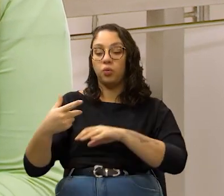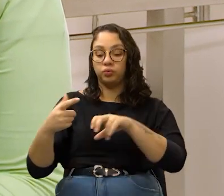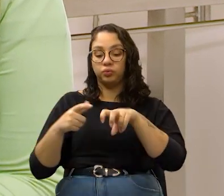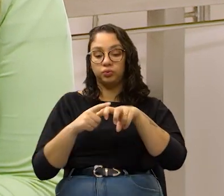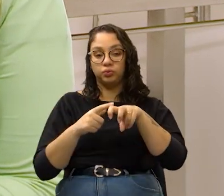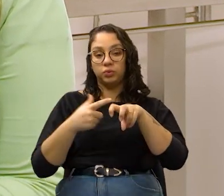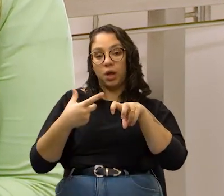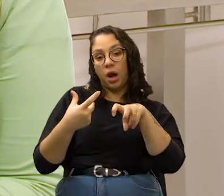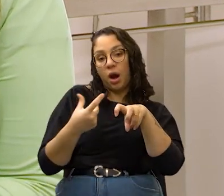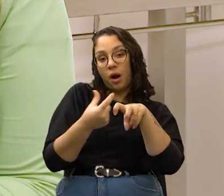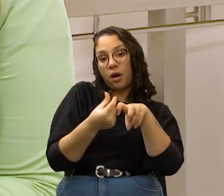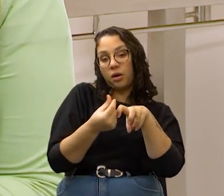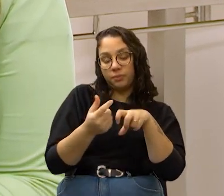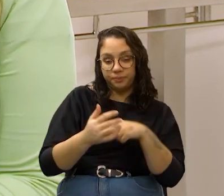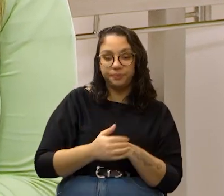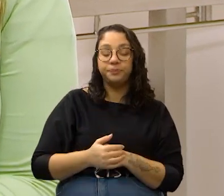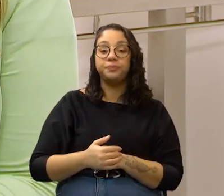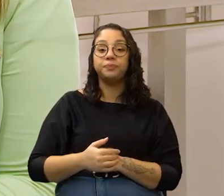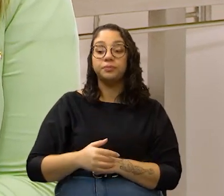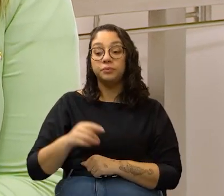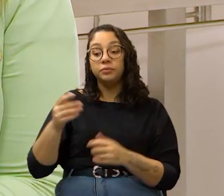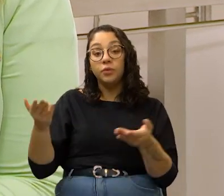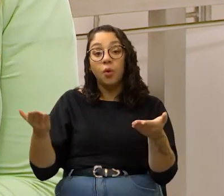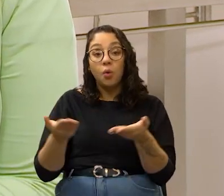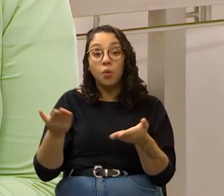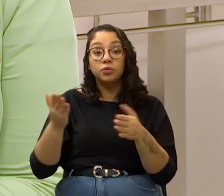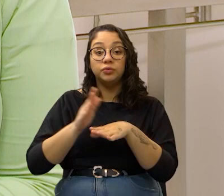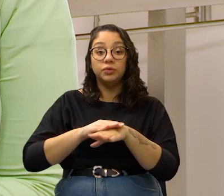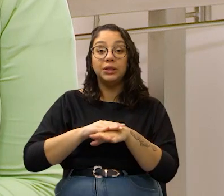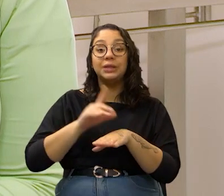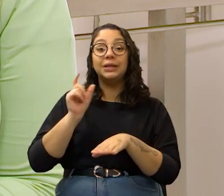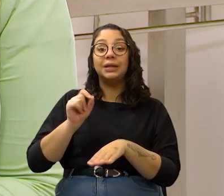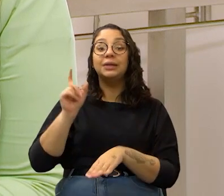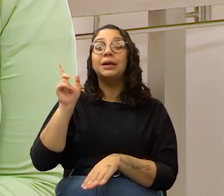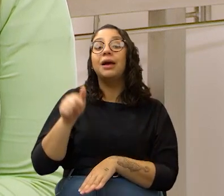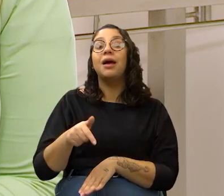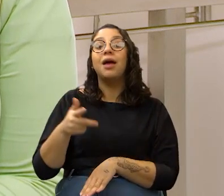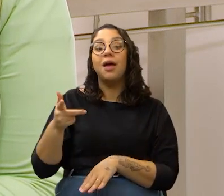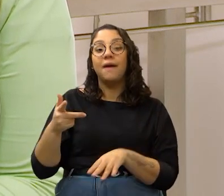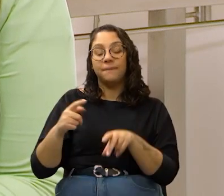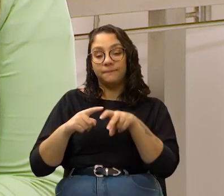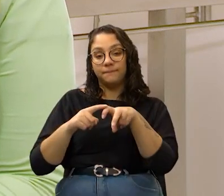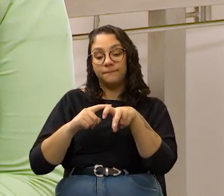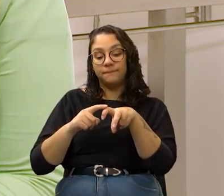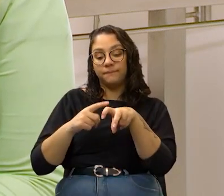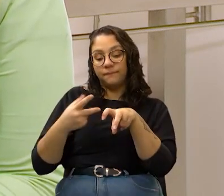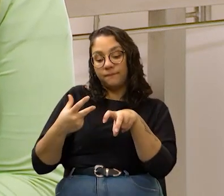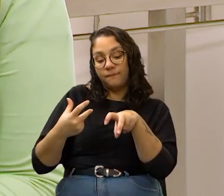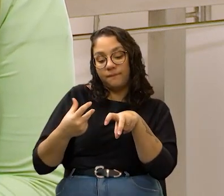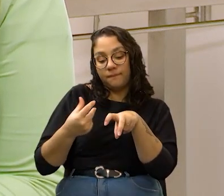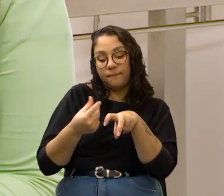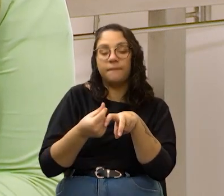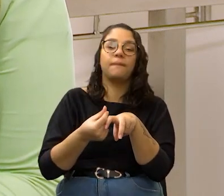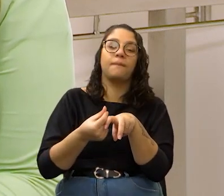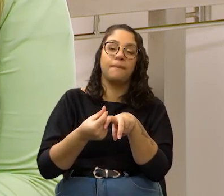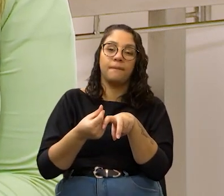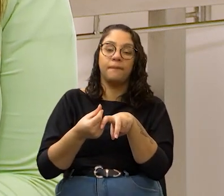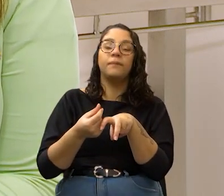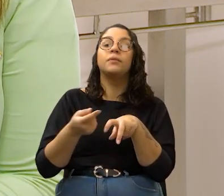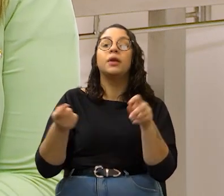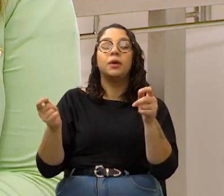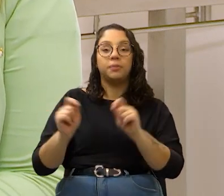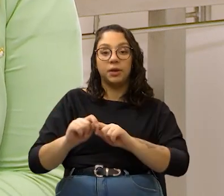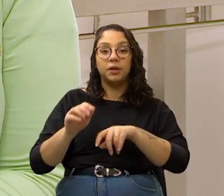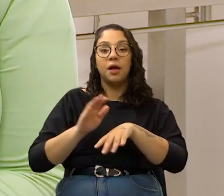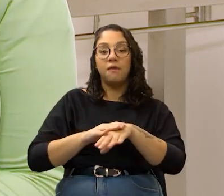ser intraarticular, né? No caso da paciente que iremos realizar hoje, a aplicação ela é intraarticular. E para que a